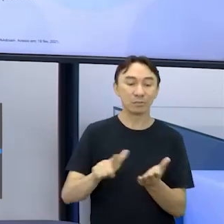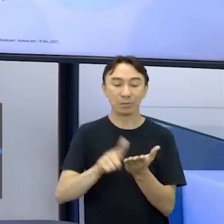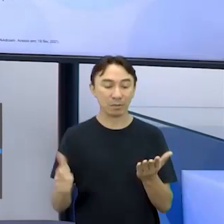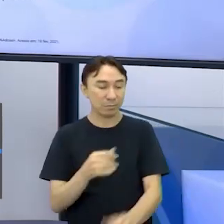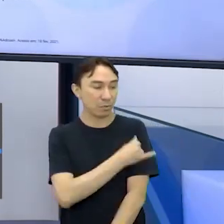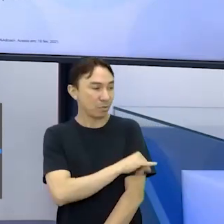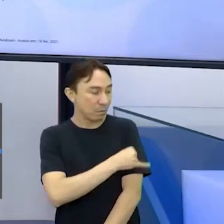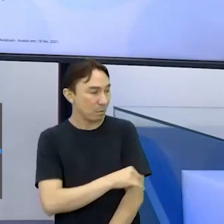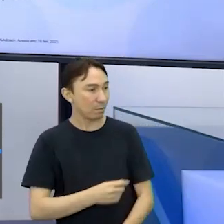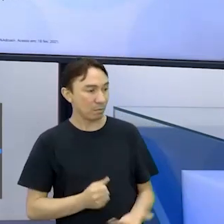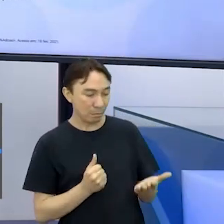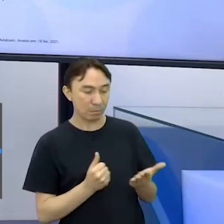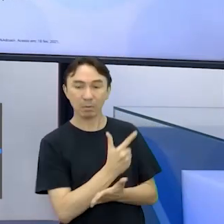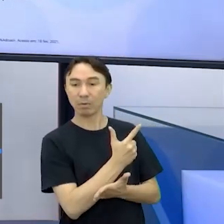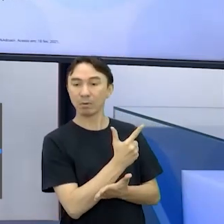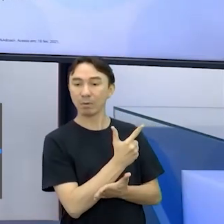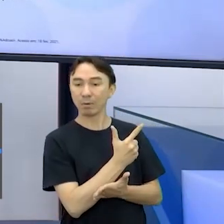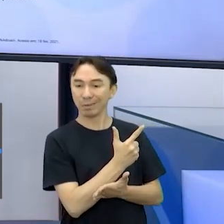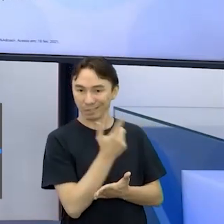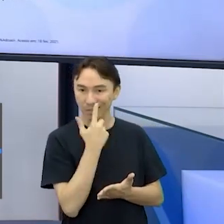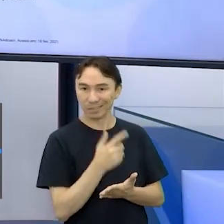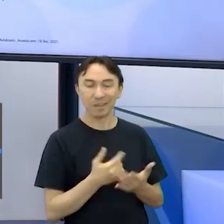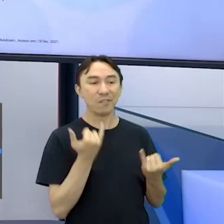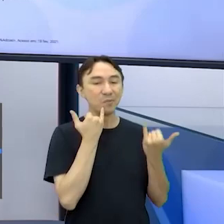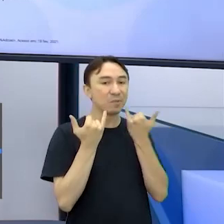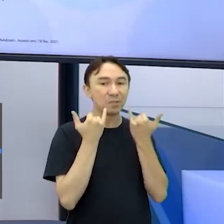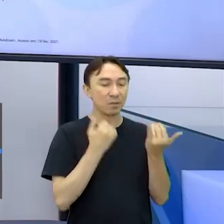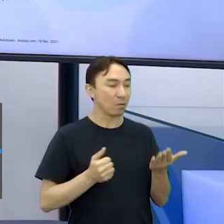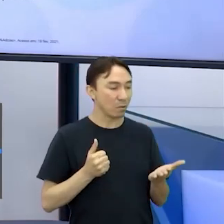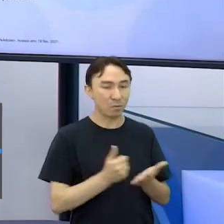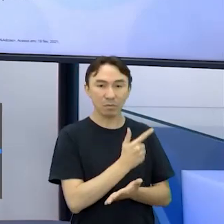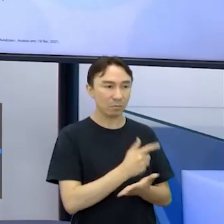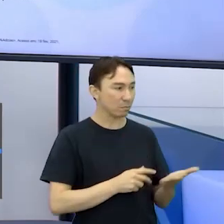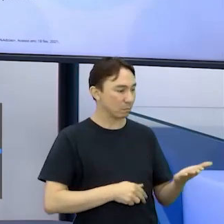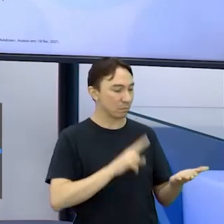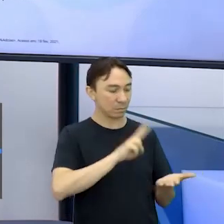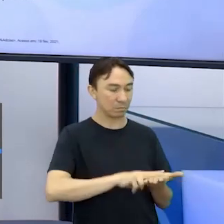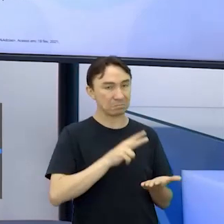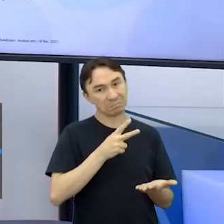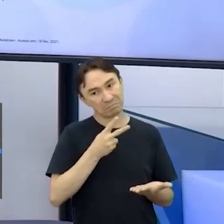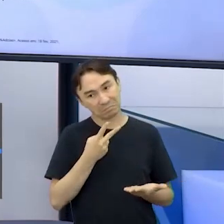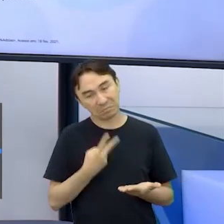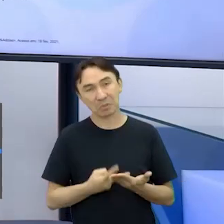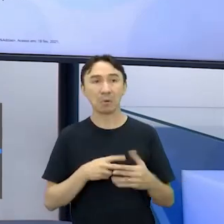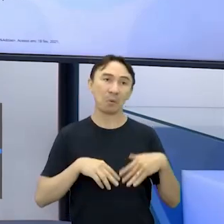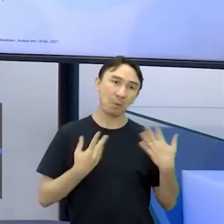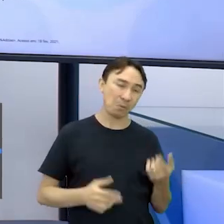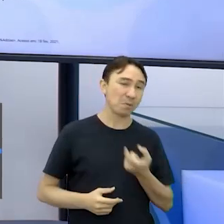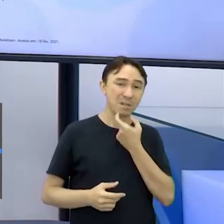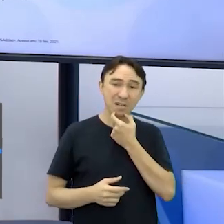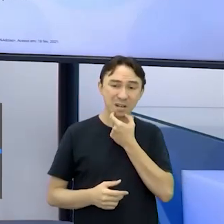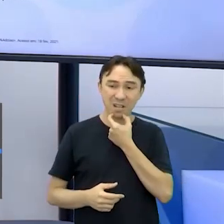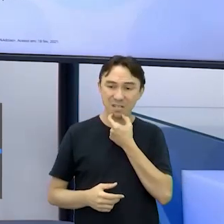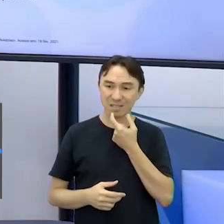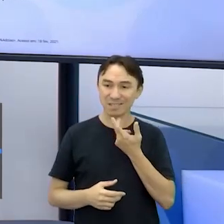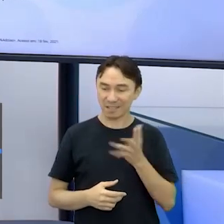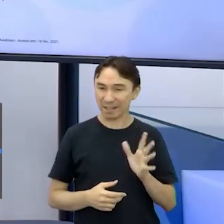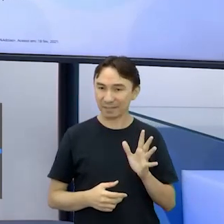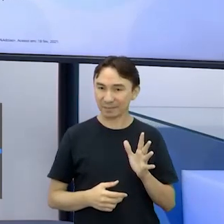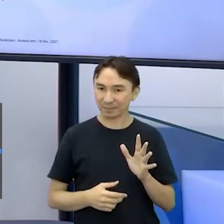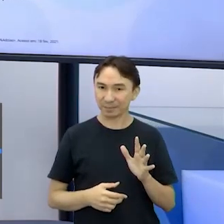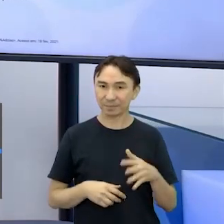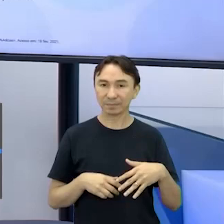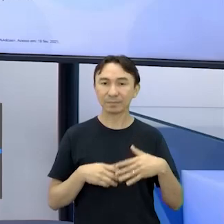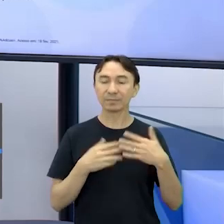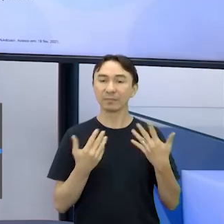do Rio de Janeiro compra aquilo, traduzido ou em inglês, no original,